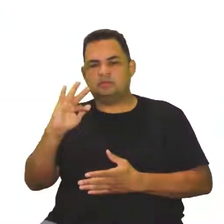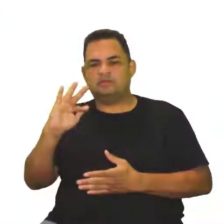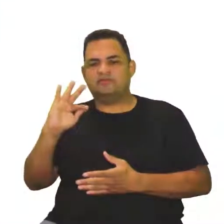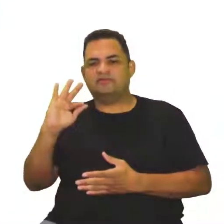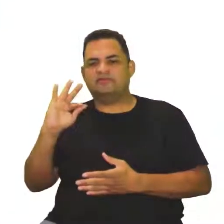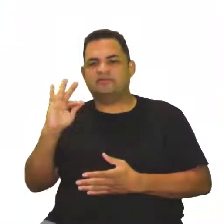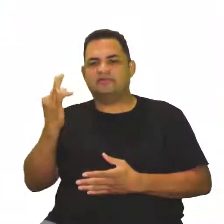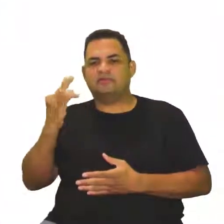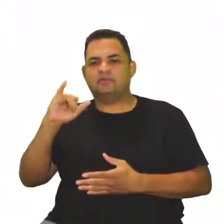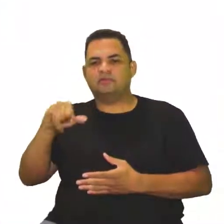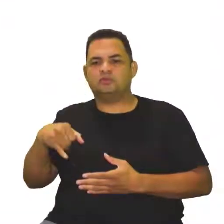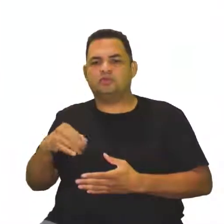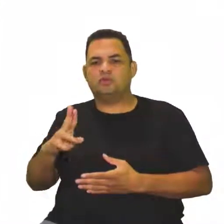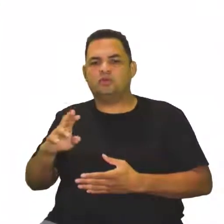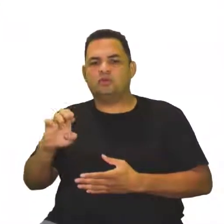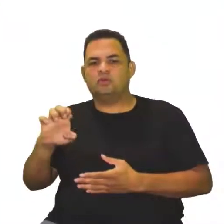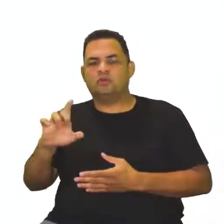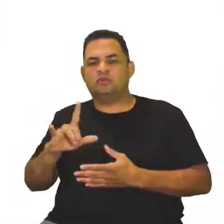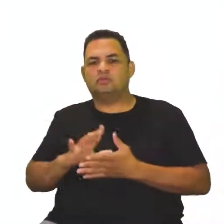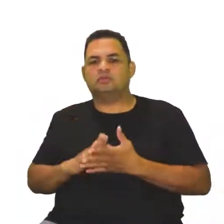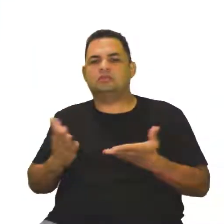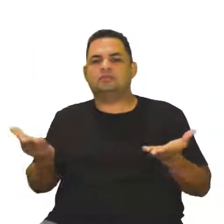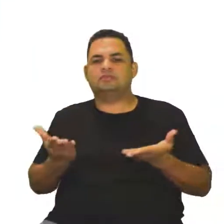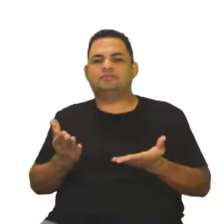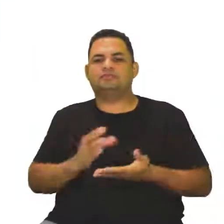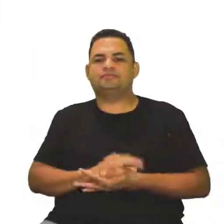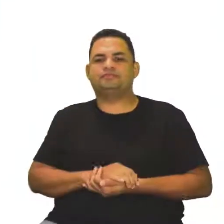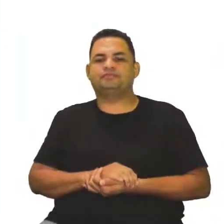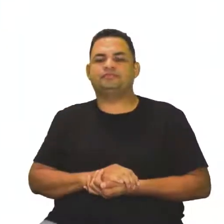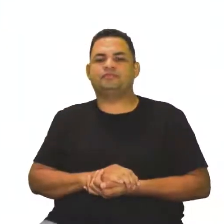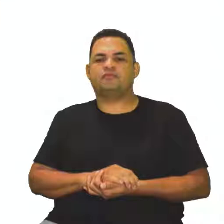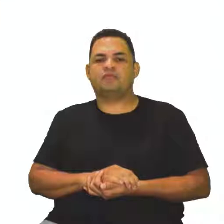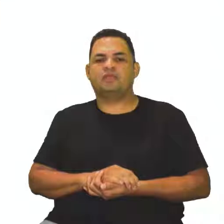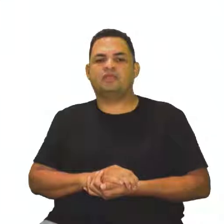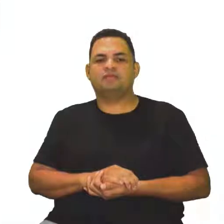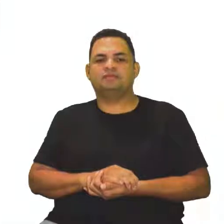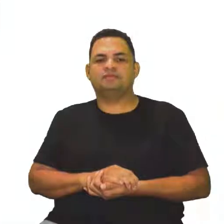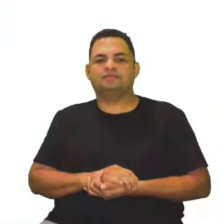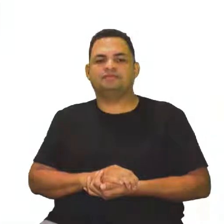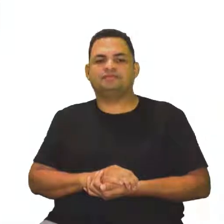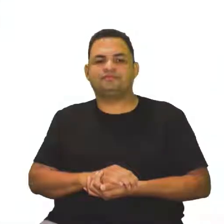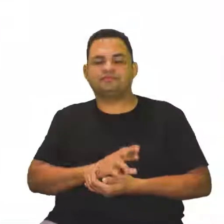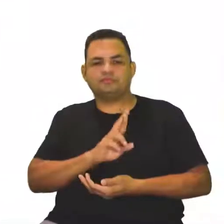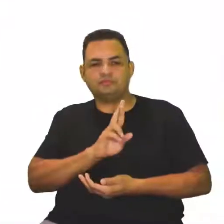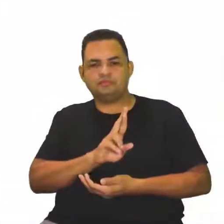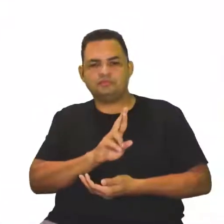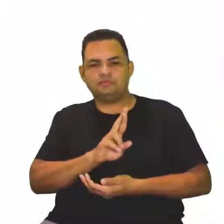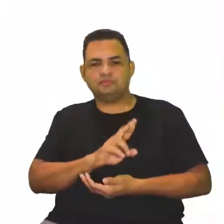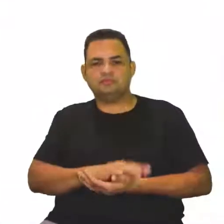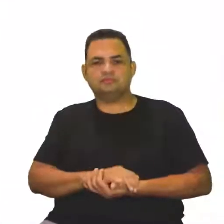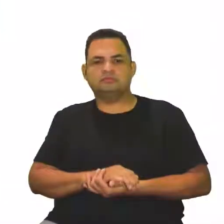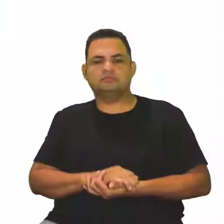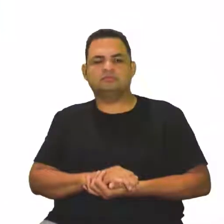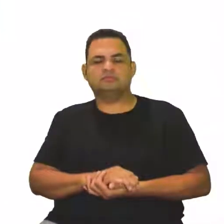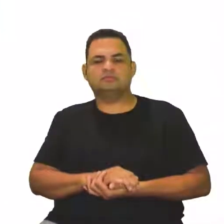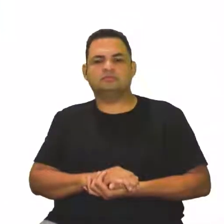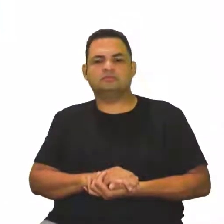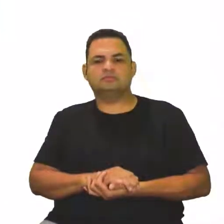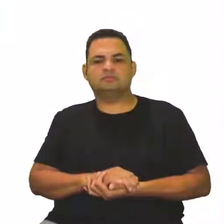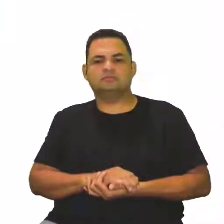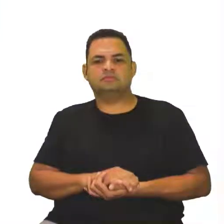Joule, ok? O que é essa formulazinha aí, ó? A nossa resistência, ela vai ser nesse caso o